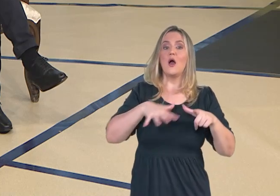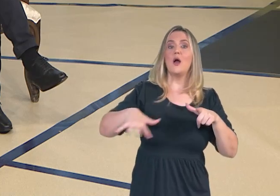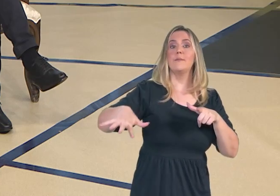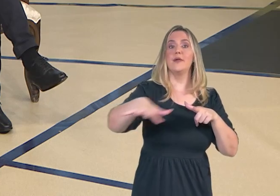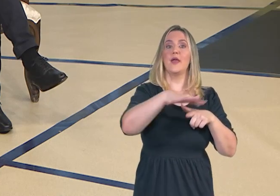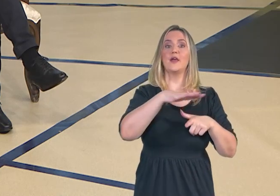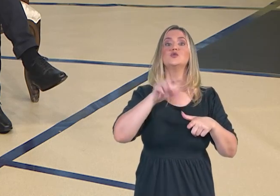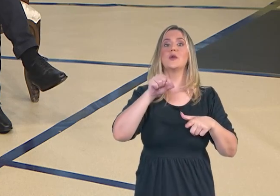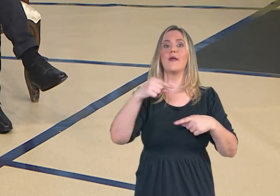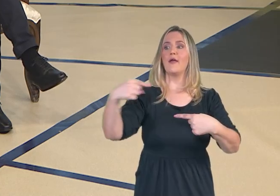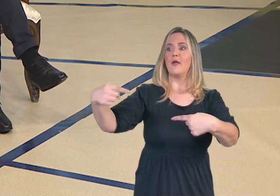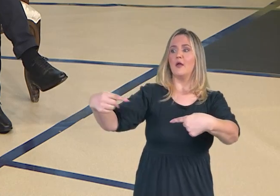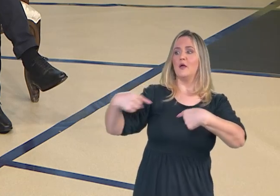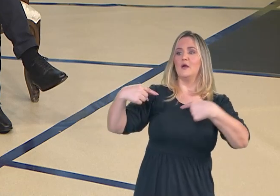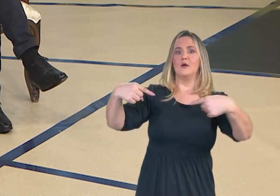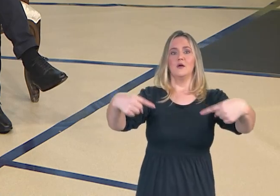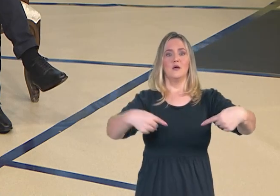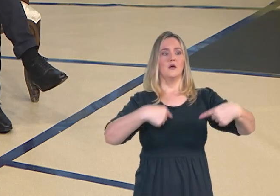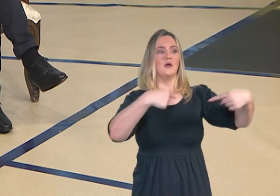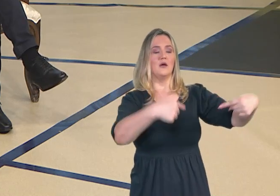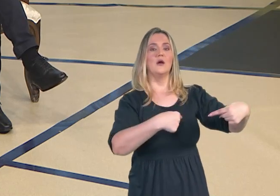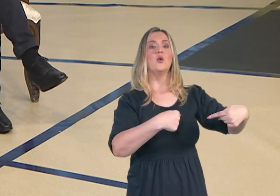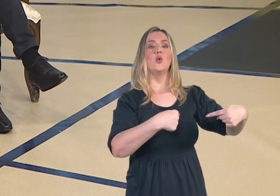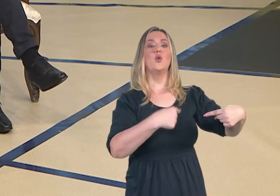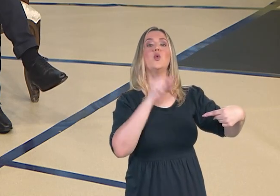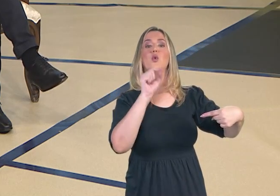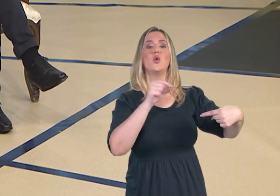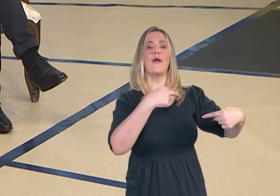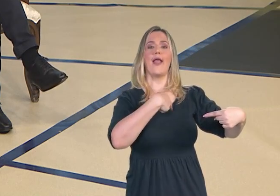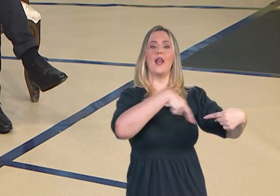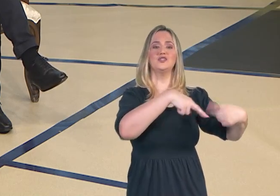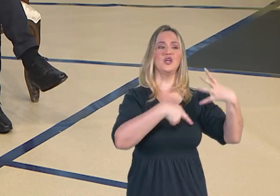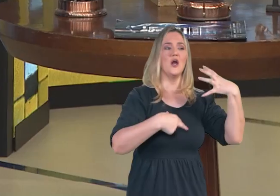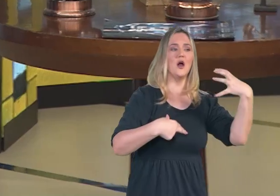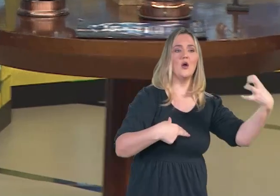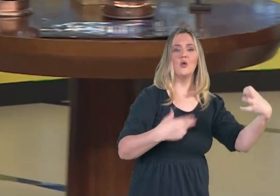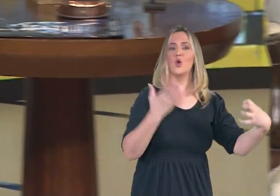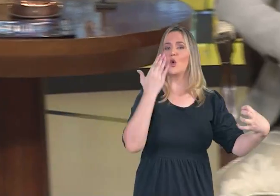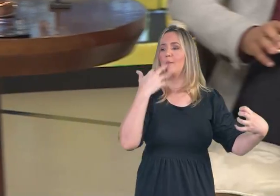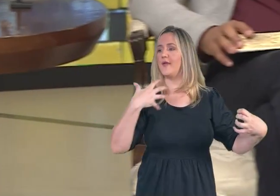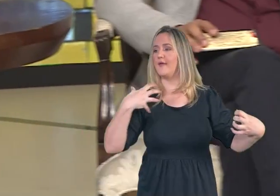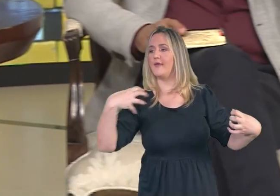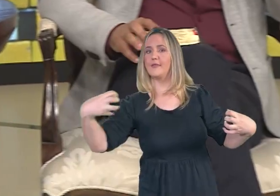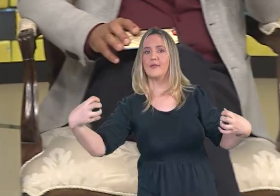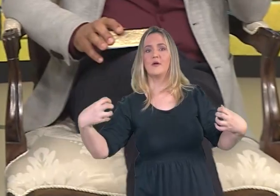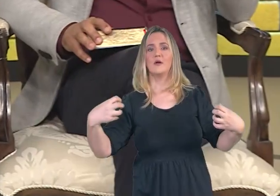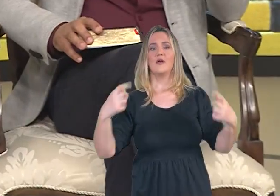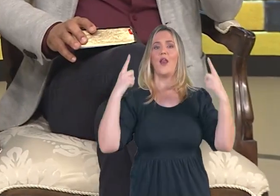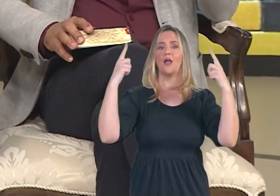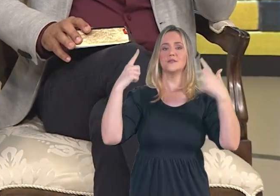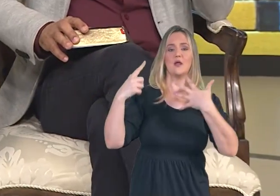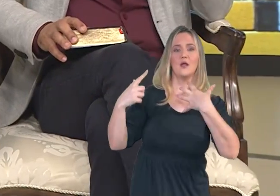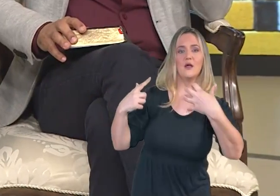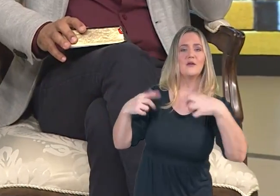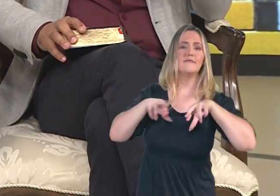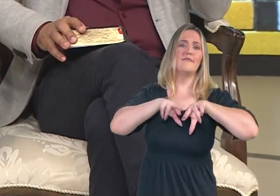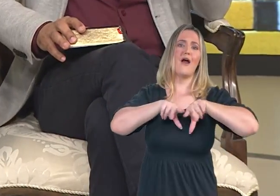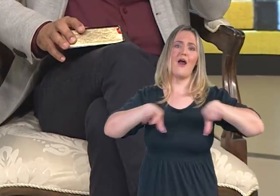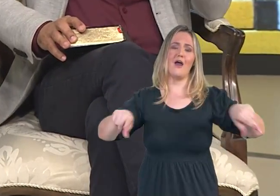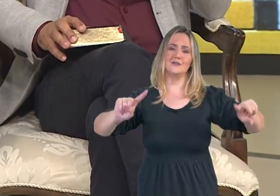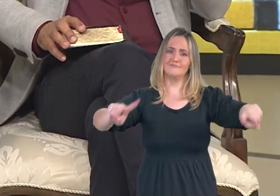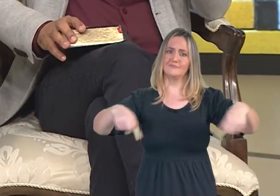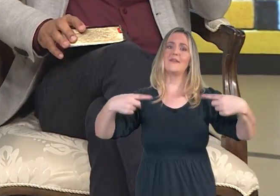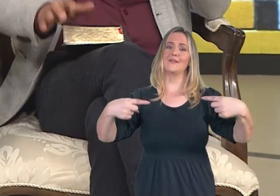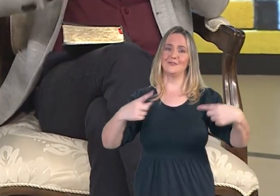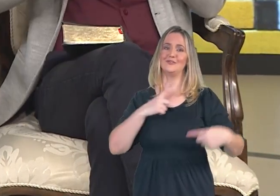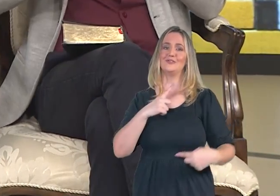ser tentados à indulgência e à comida excessiva. E nesse ponto, Daniel tinha 2